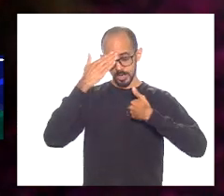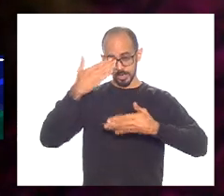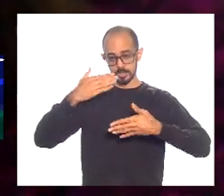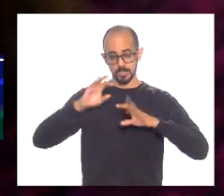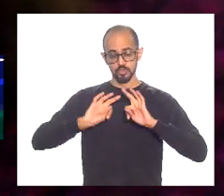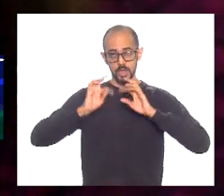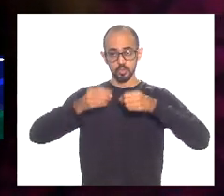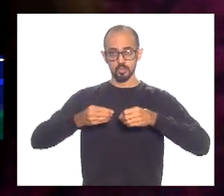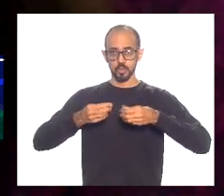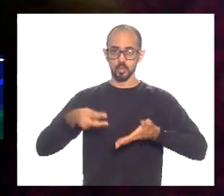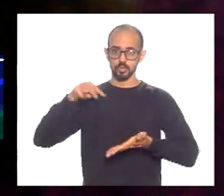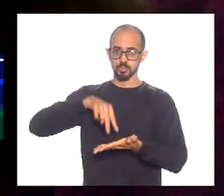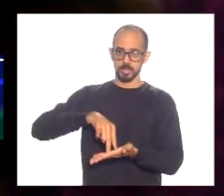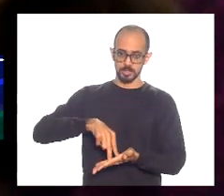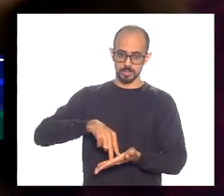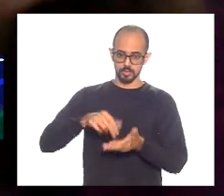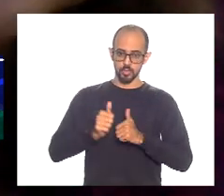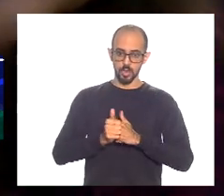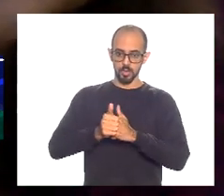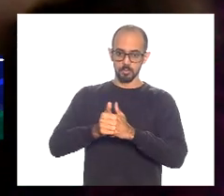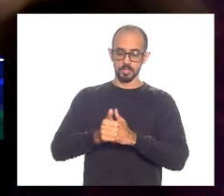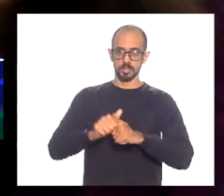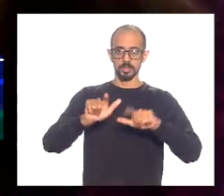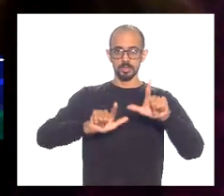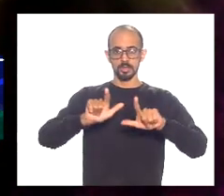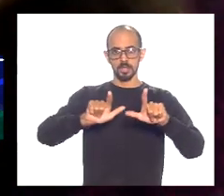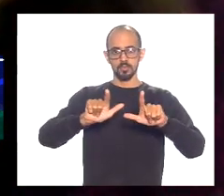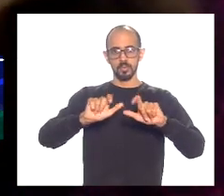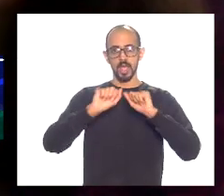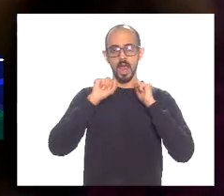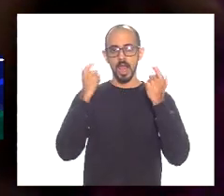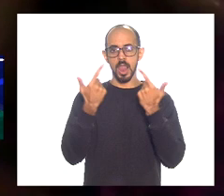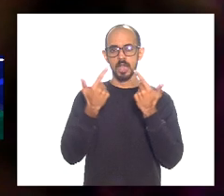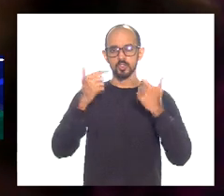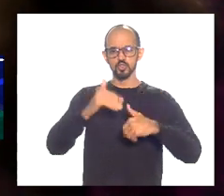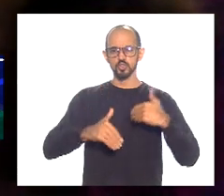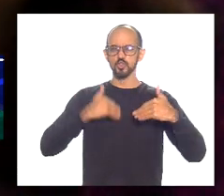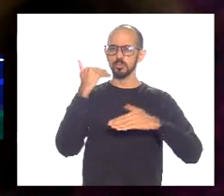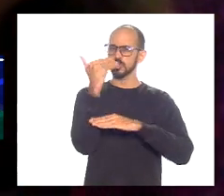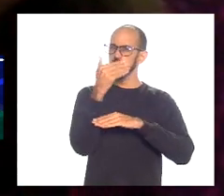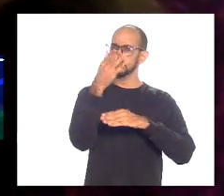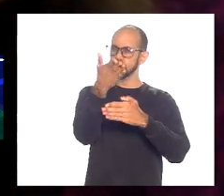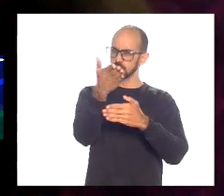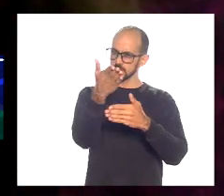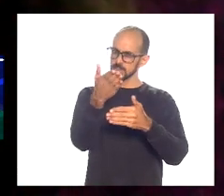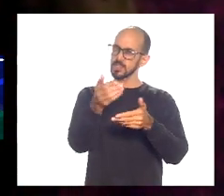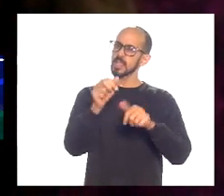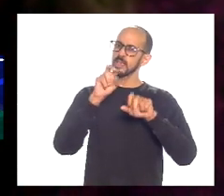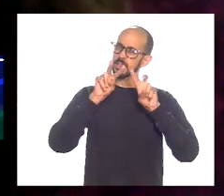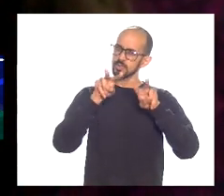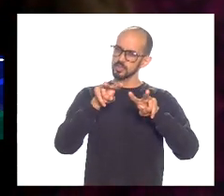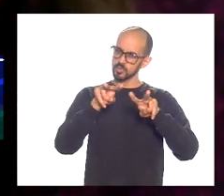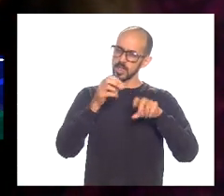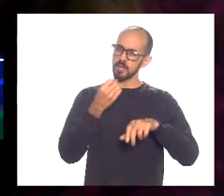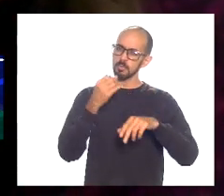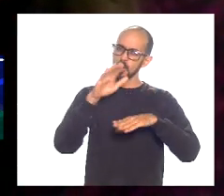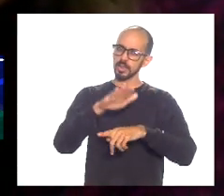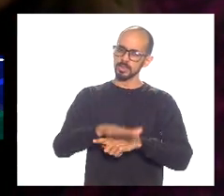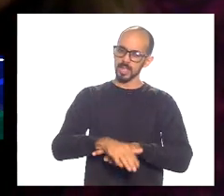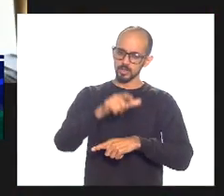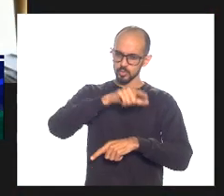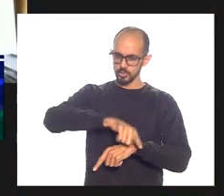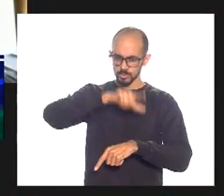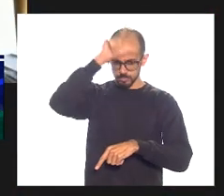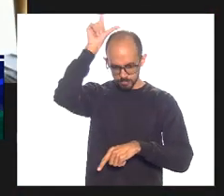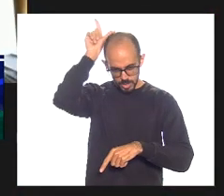de todas e todos e o acompanhamento da TV Alerja e, sobretudo, aqueles que nos assistem. Boa tarde, deputado Luiz Paulo,